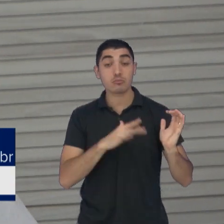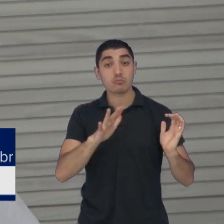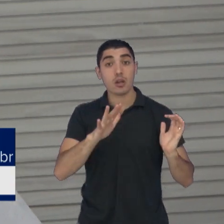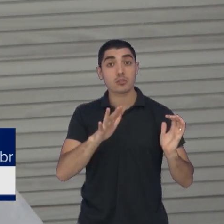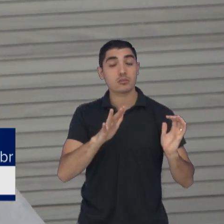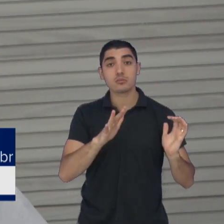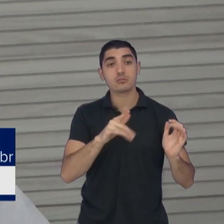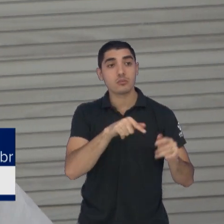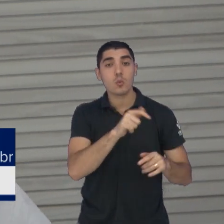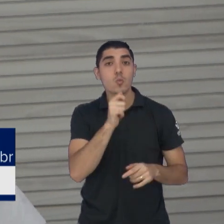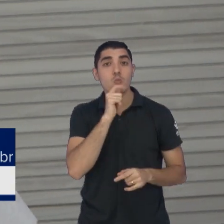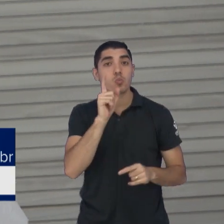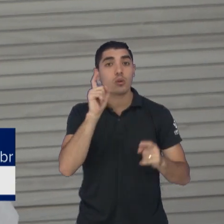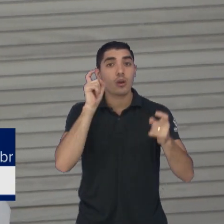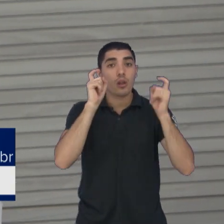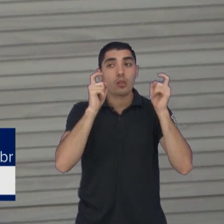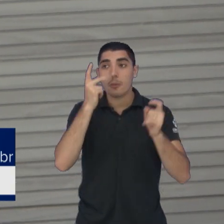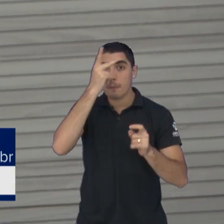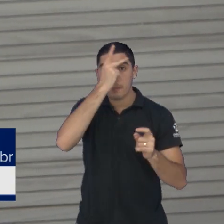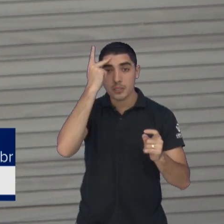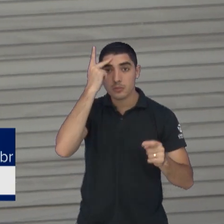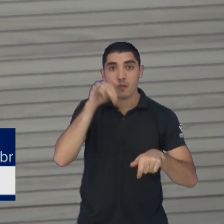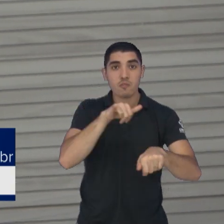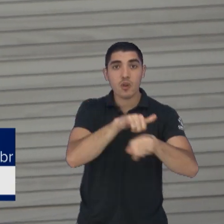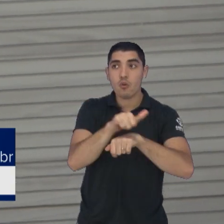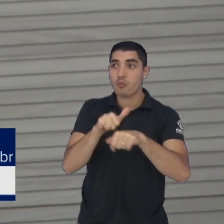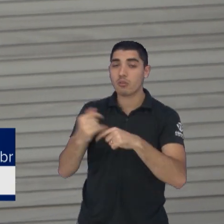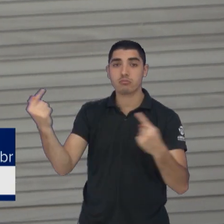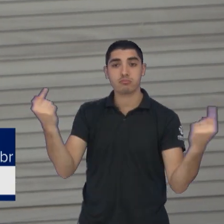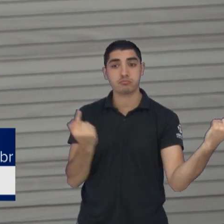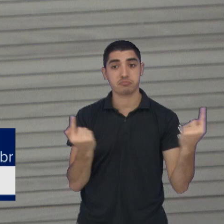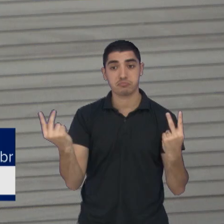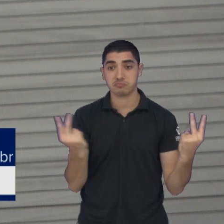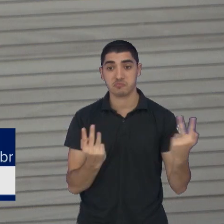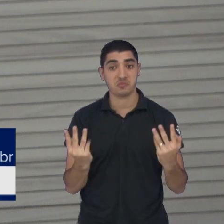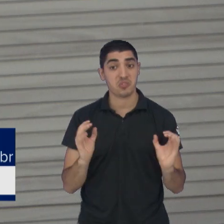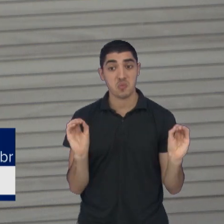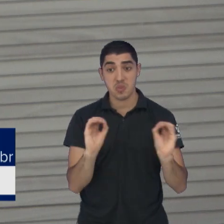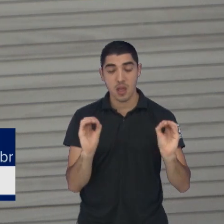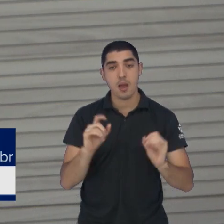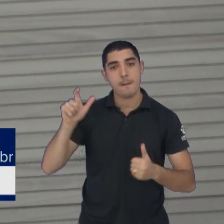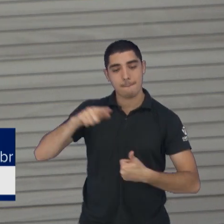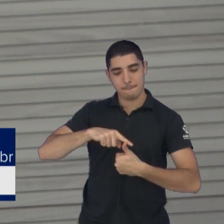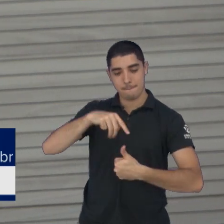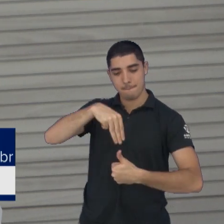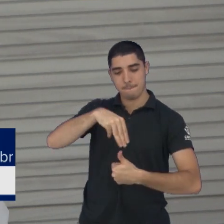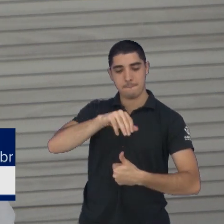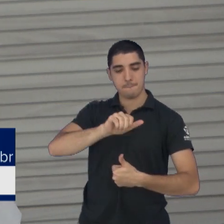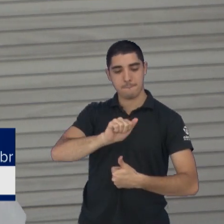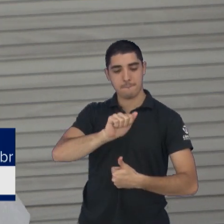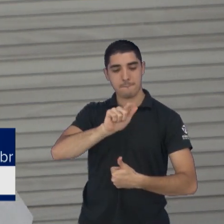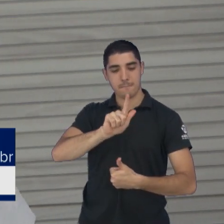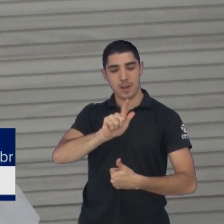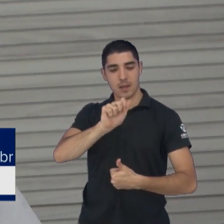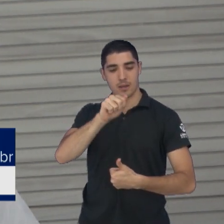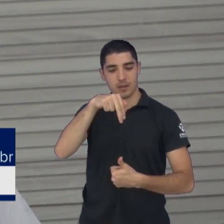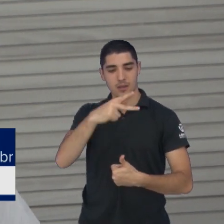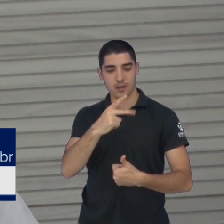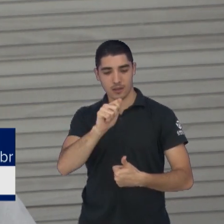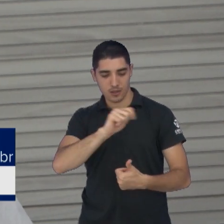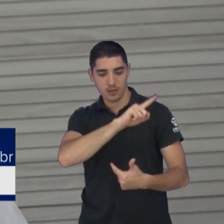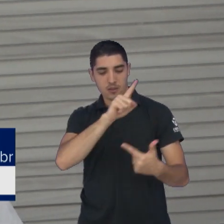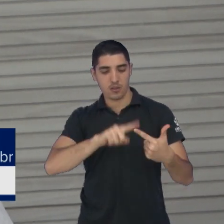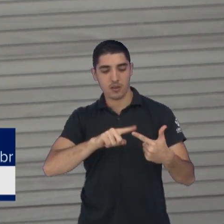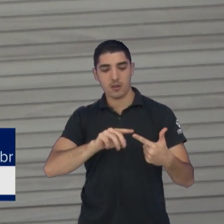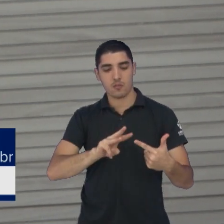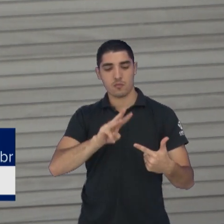pessoas que estavam sendo convocadas, que eram o doutor Maganha e o doutor Wagner, para prestar alguns esclarecimentos